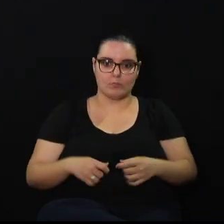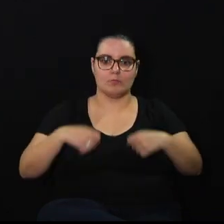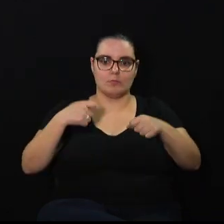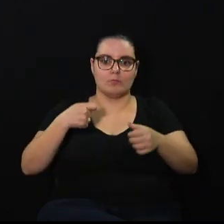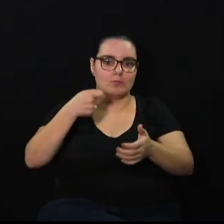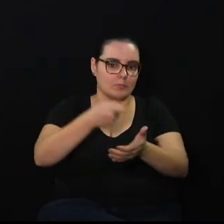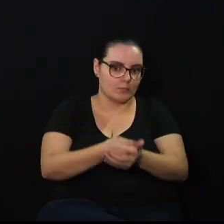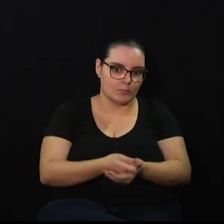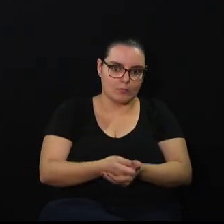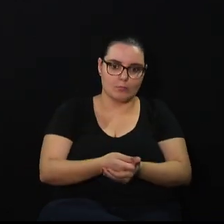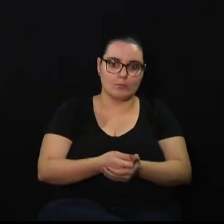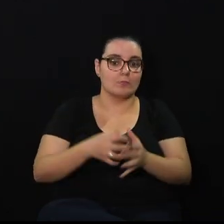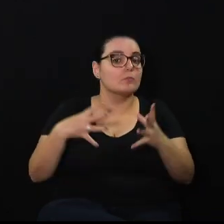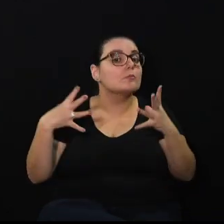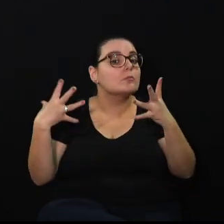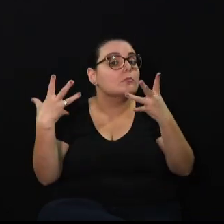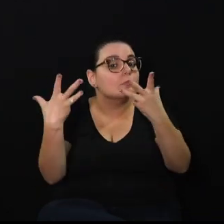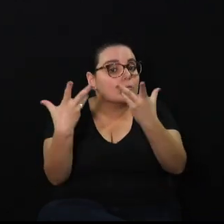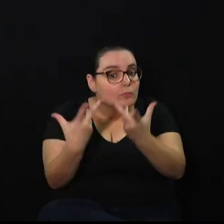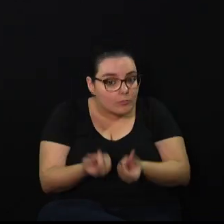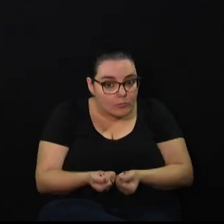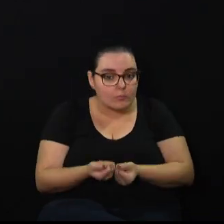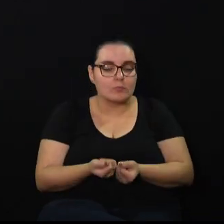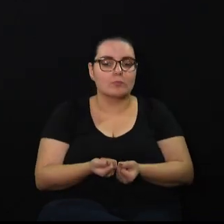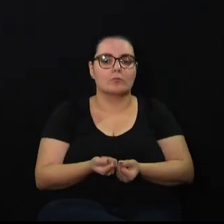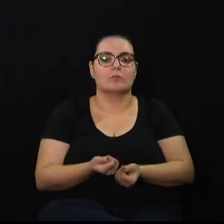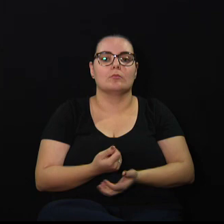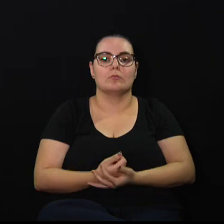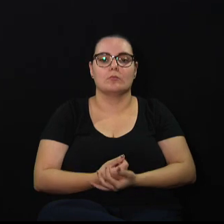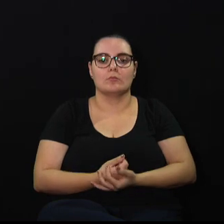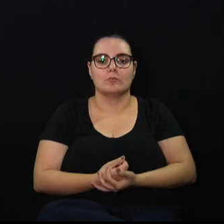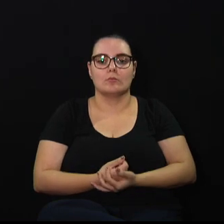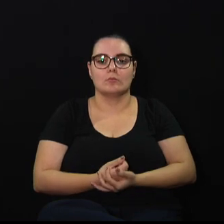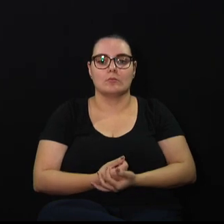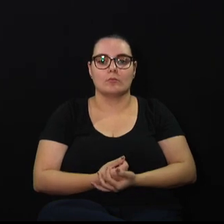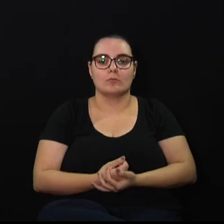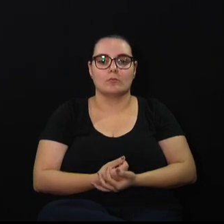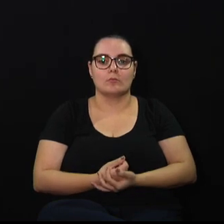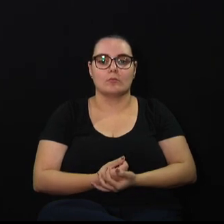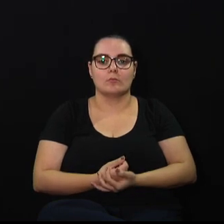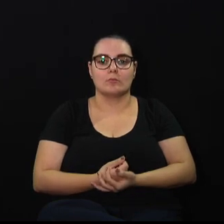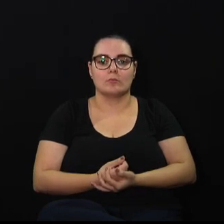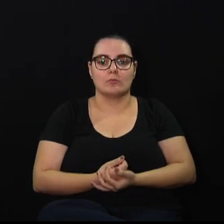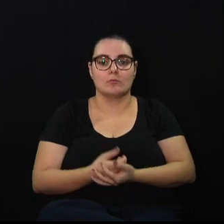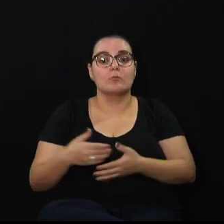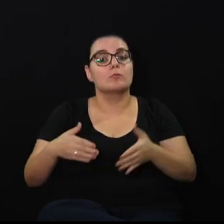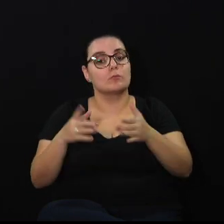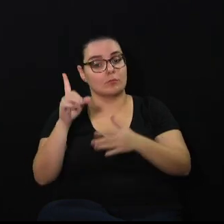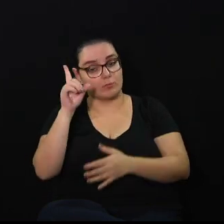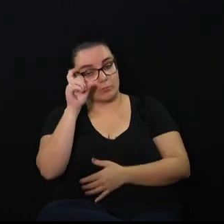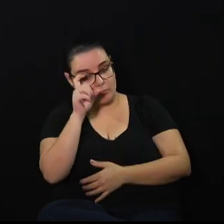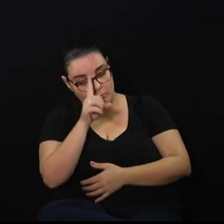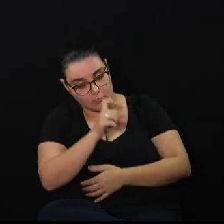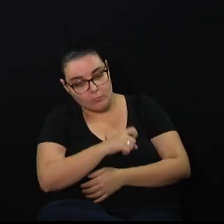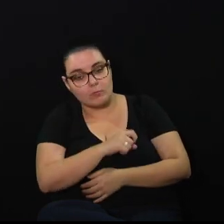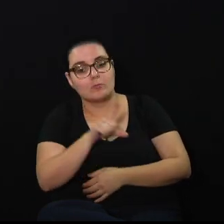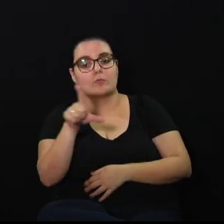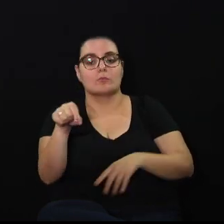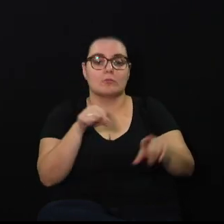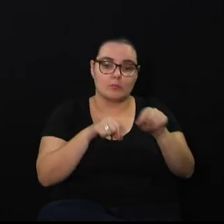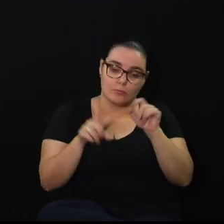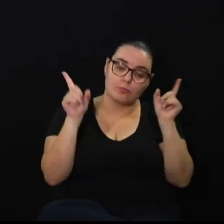maiores questionamentos o set então é um caminho que é difícil é um caminho que é